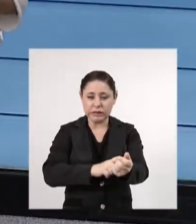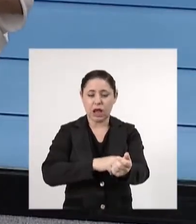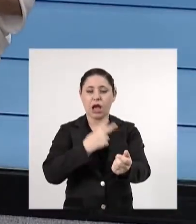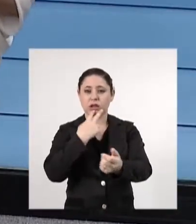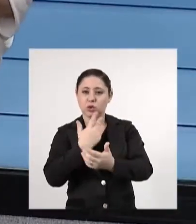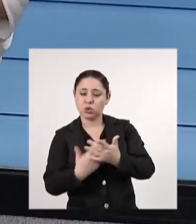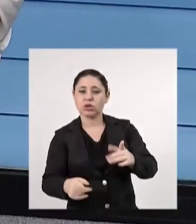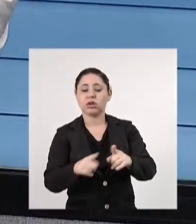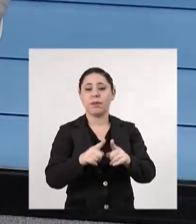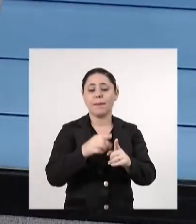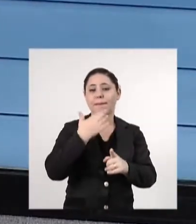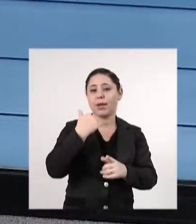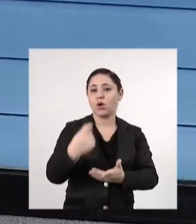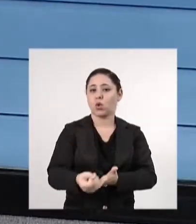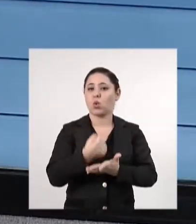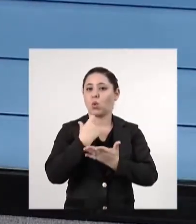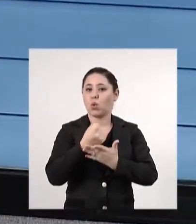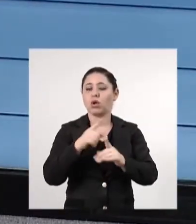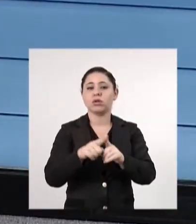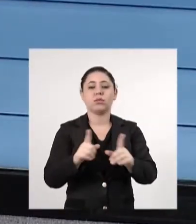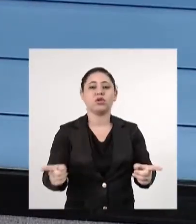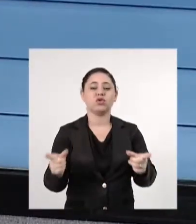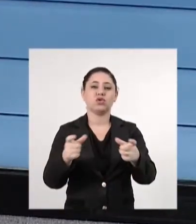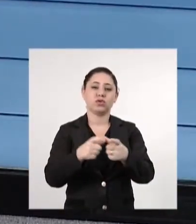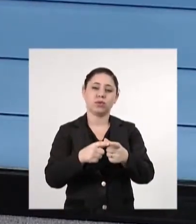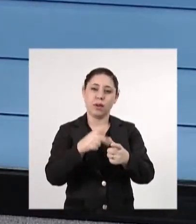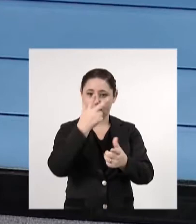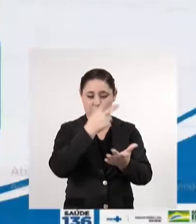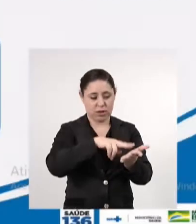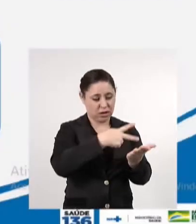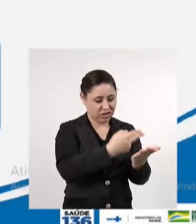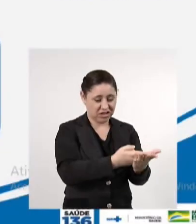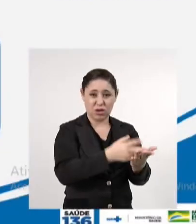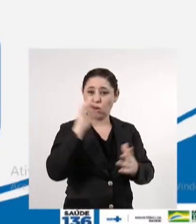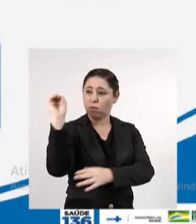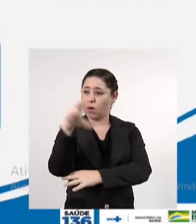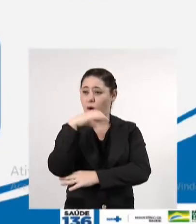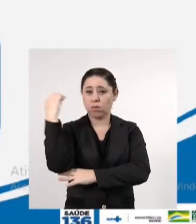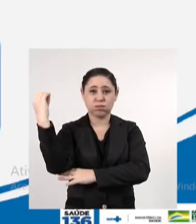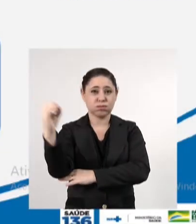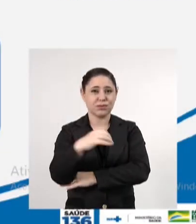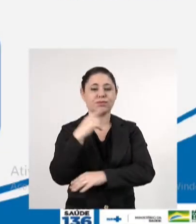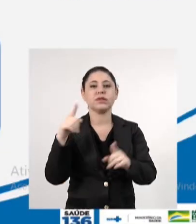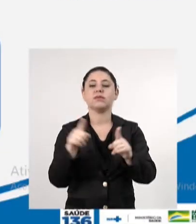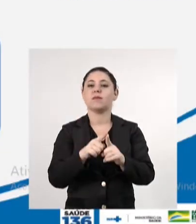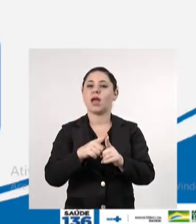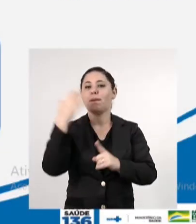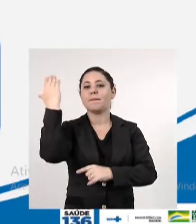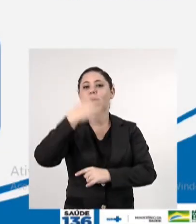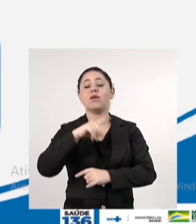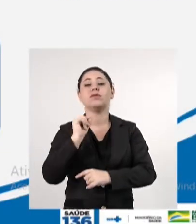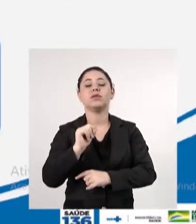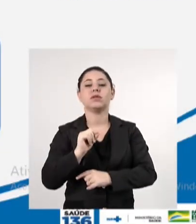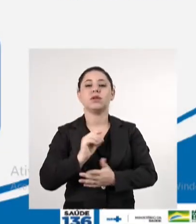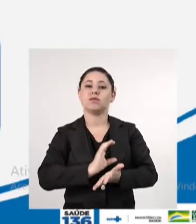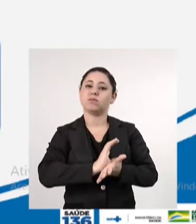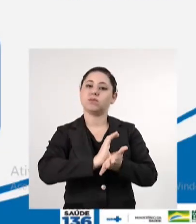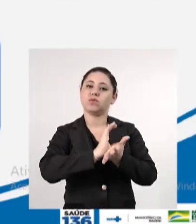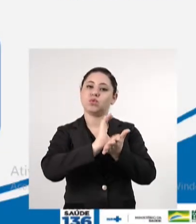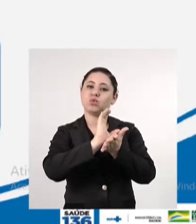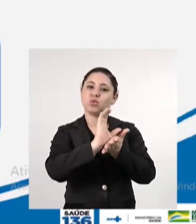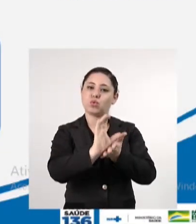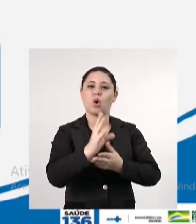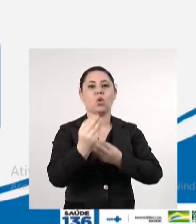na prescrição dos medicamentos, redução na internação de emergências. Então, já é comprovado que você repassar o